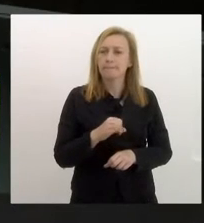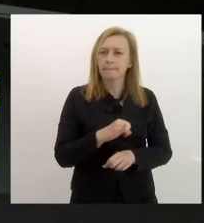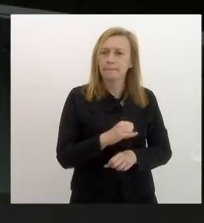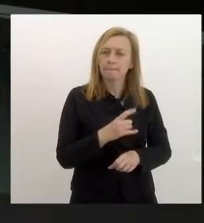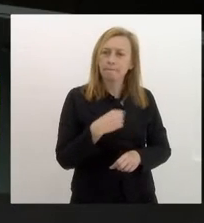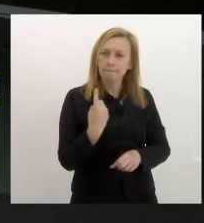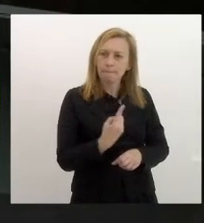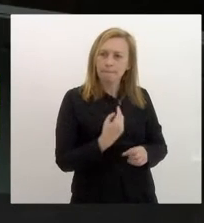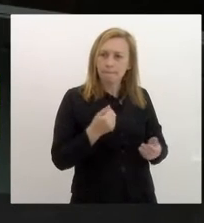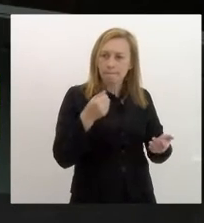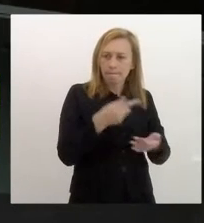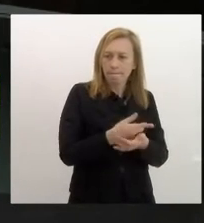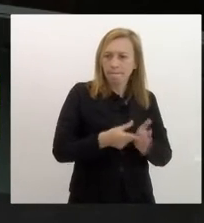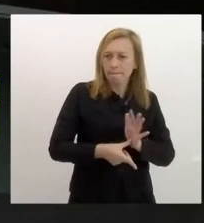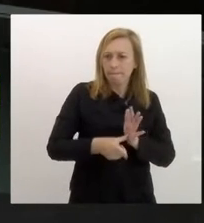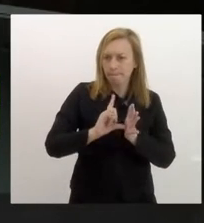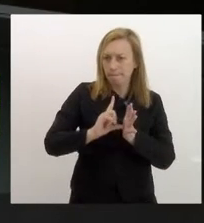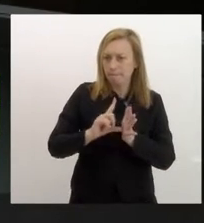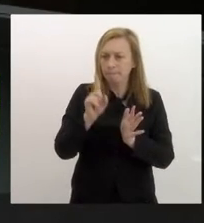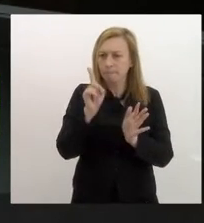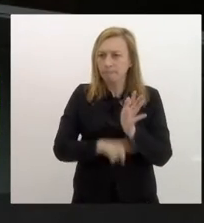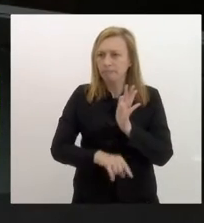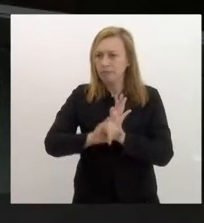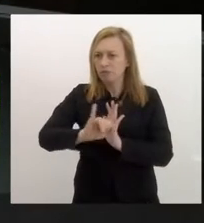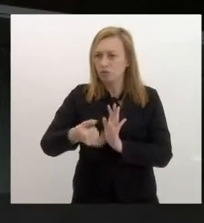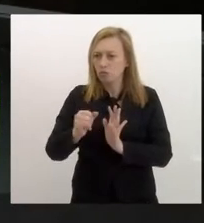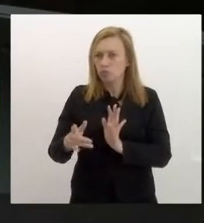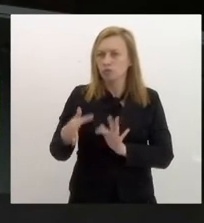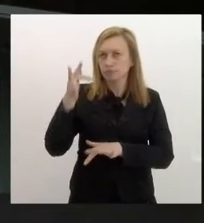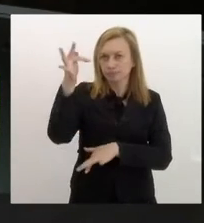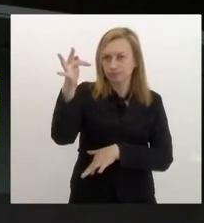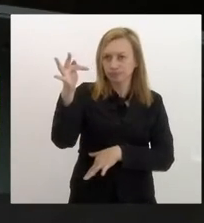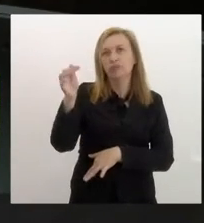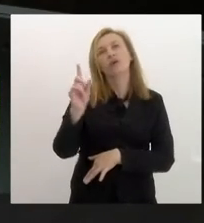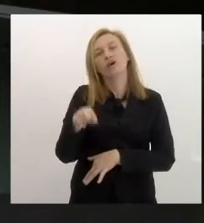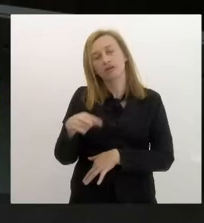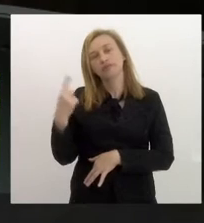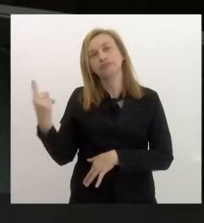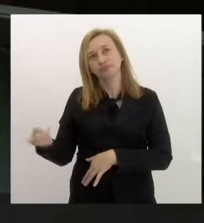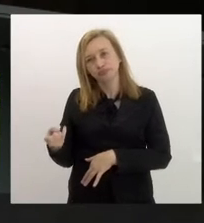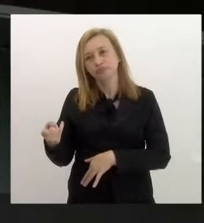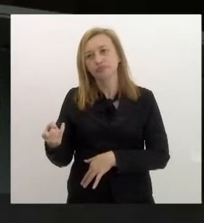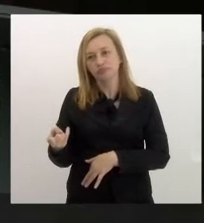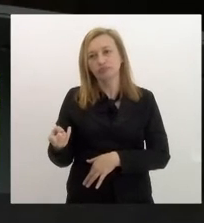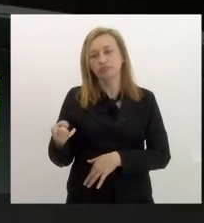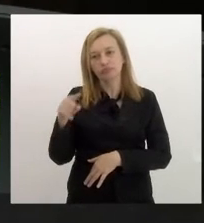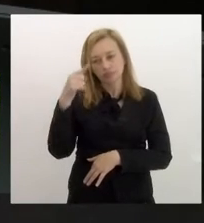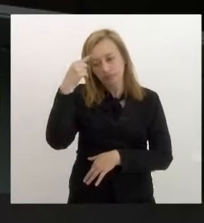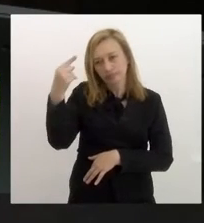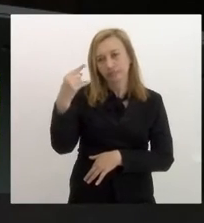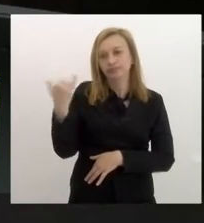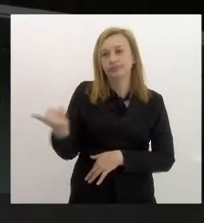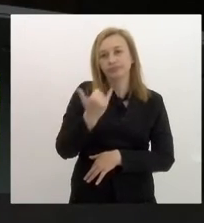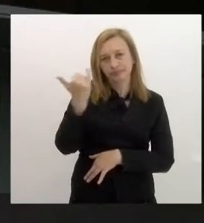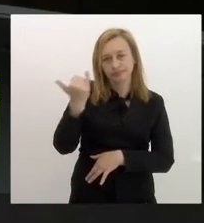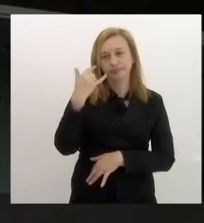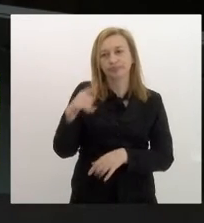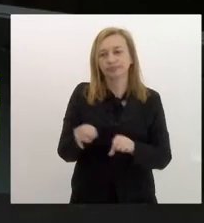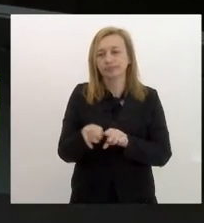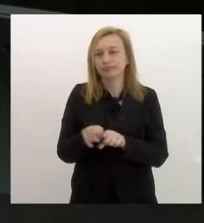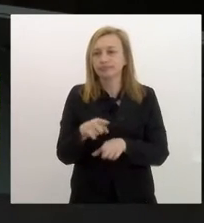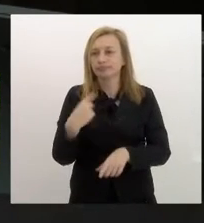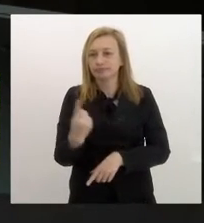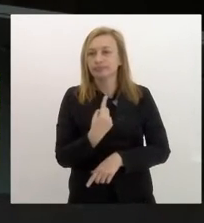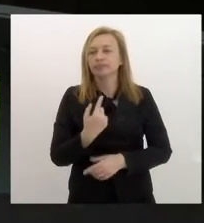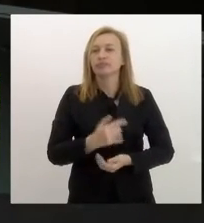estamos antecipadamente a gente reduz juros futuros né então isso é um outro aspecto importante para